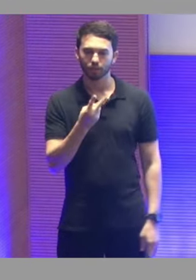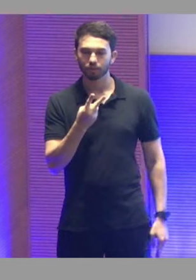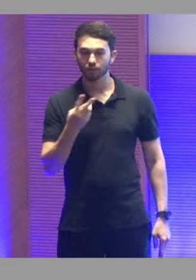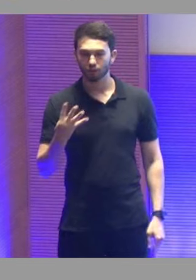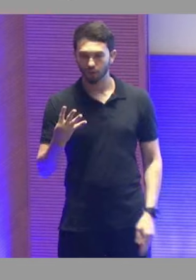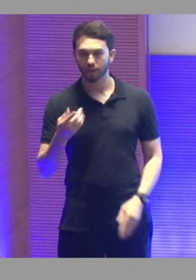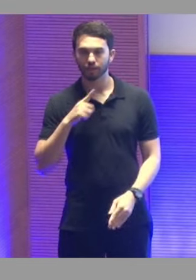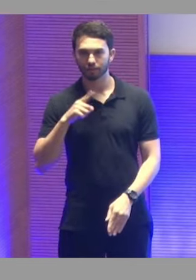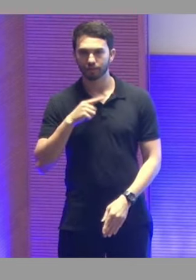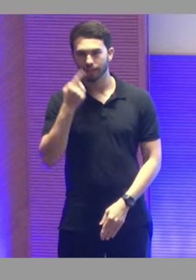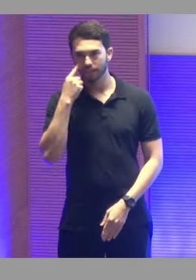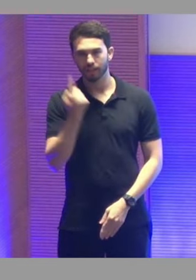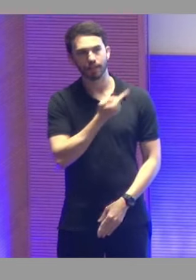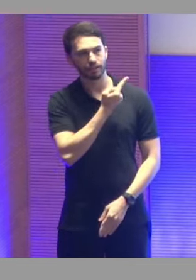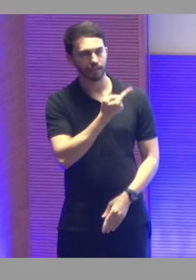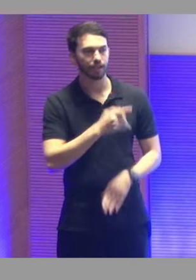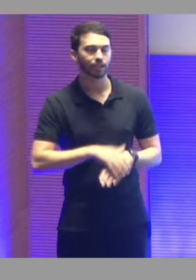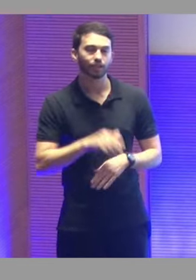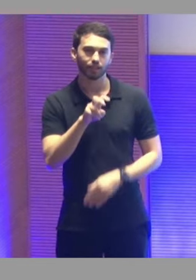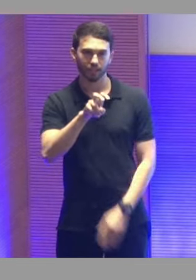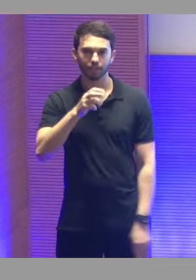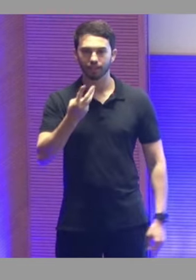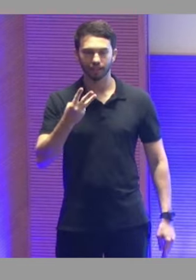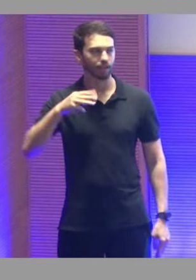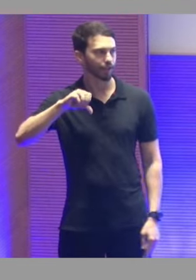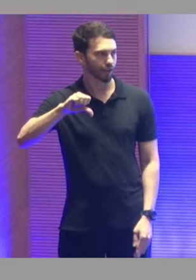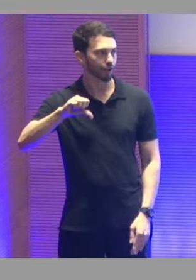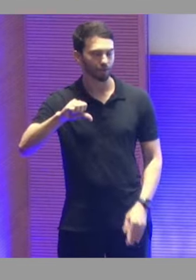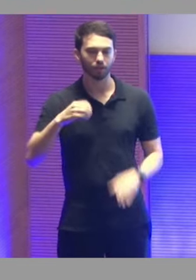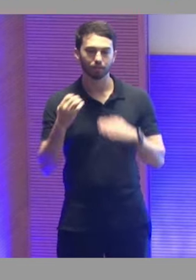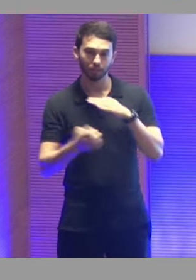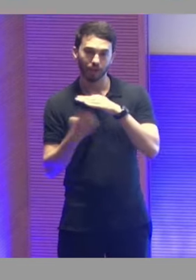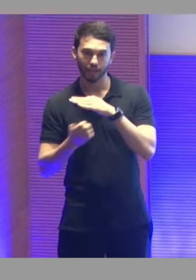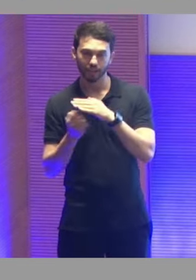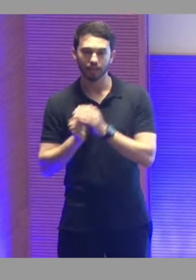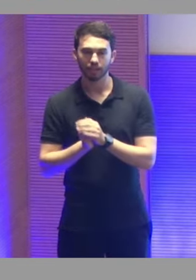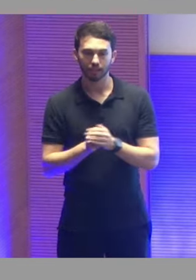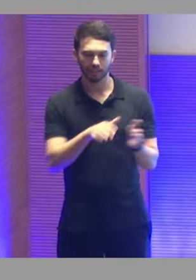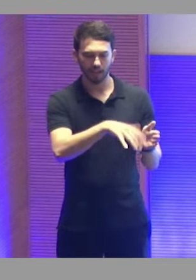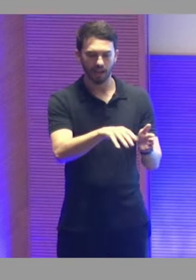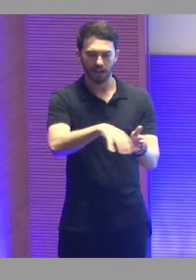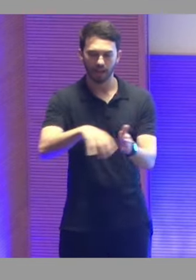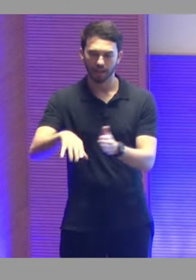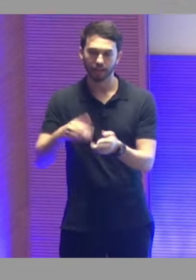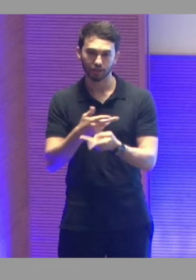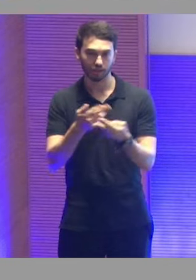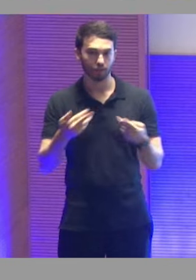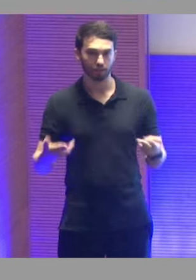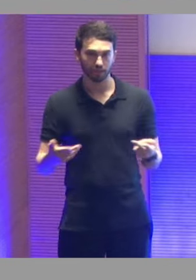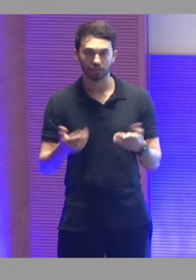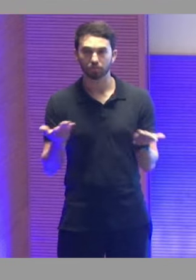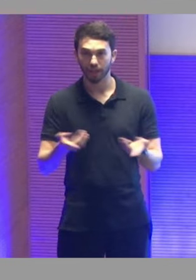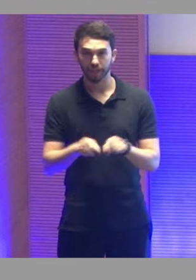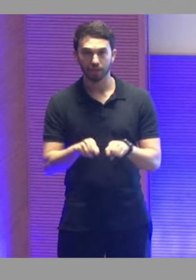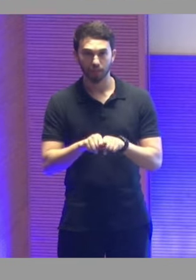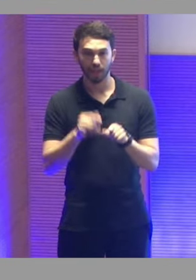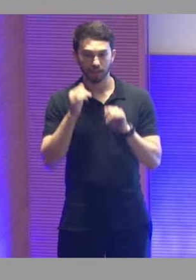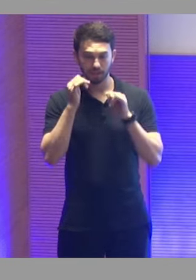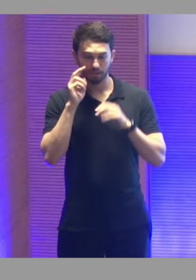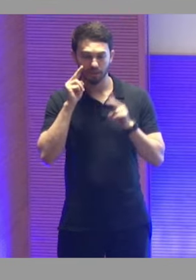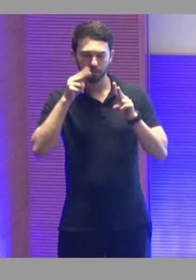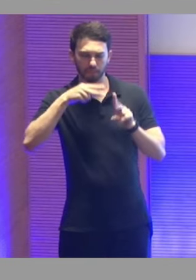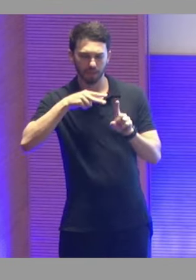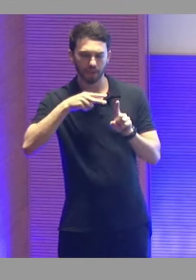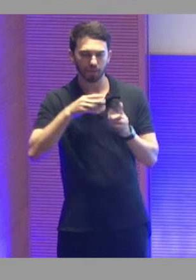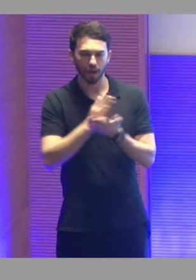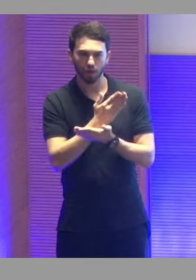em que a gente tem esse recorte de 539 organizações eh segregadas em diferentes setores e aqui cabe alguns destaques vocês devem